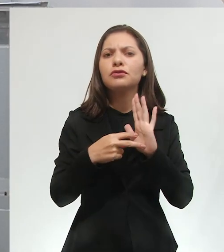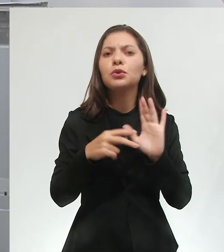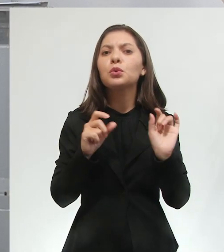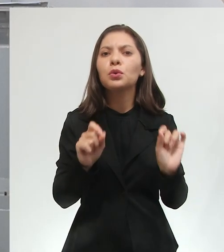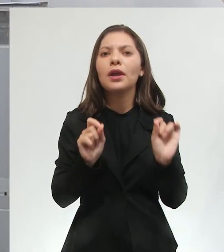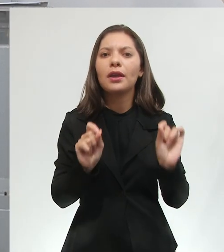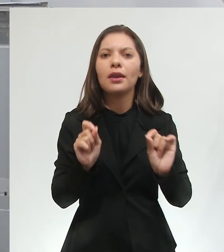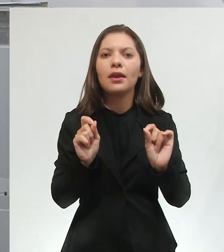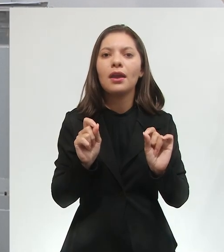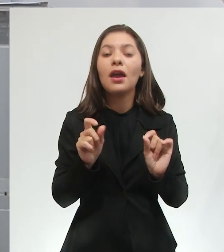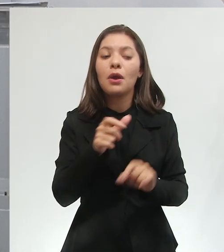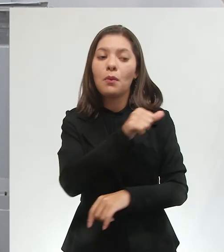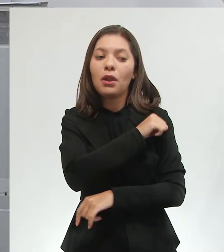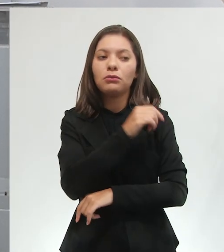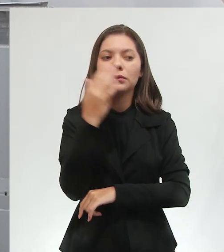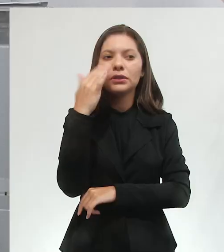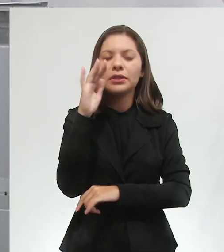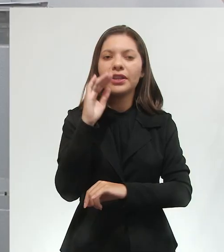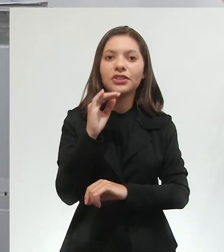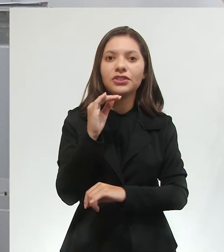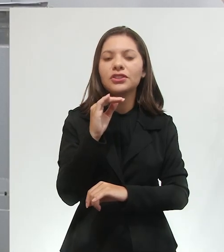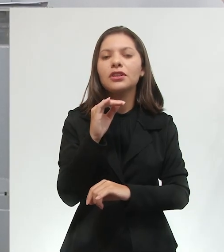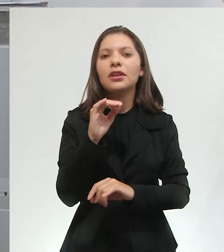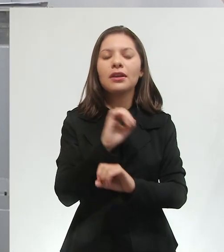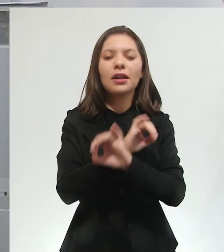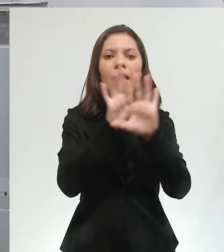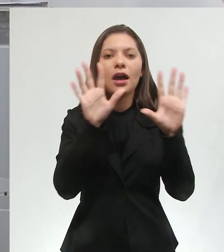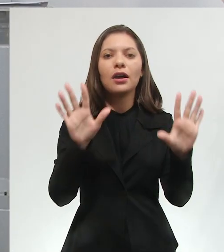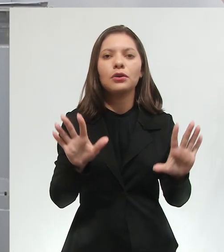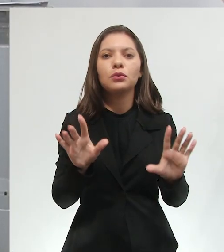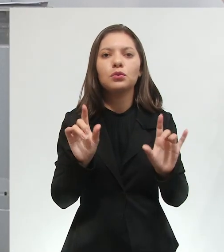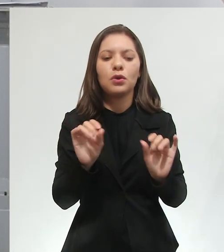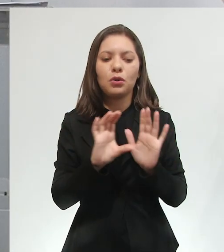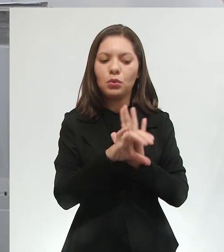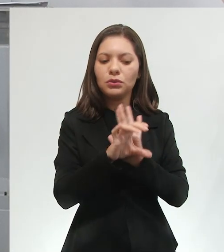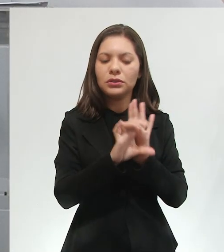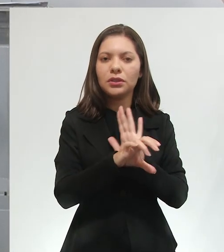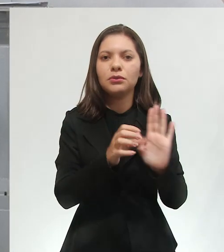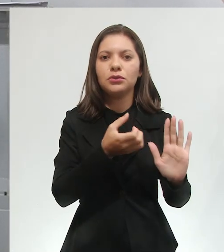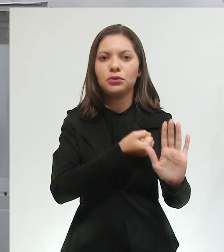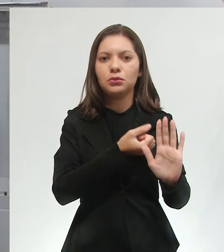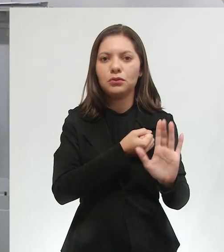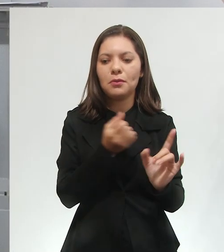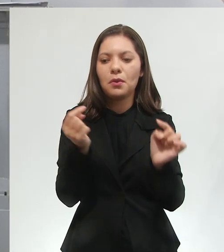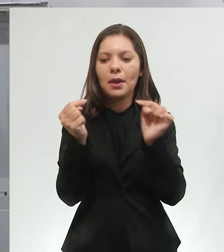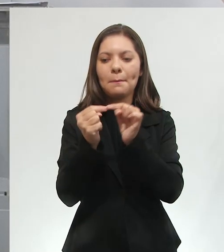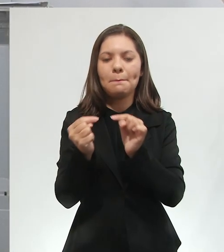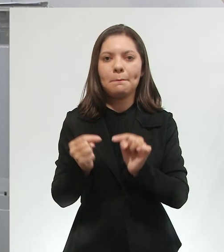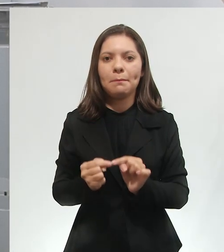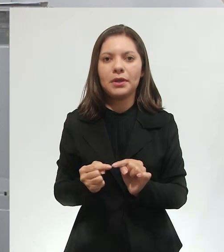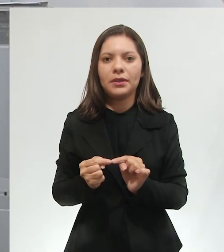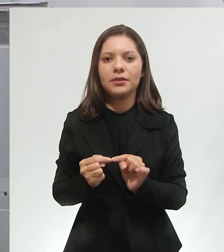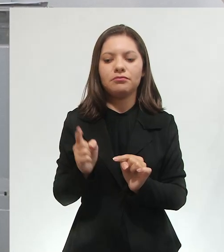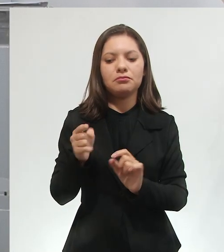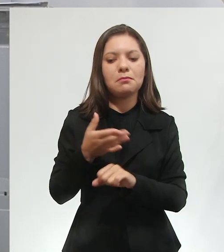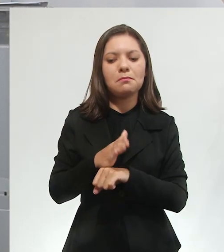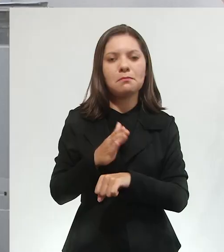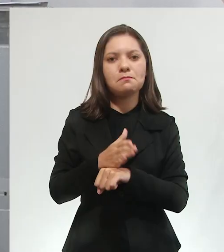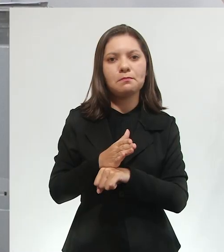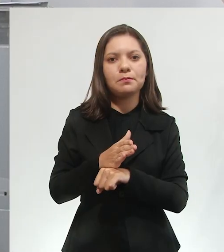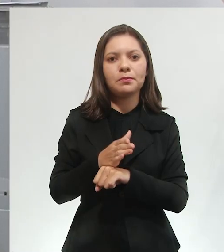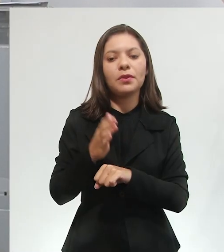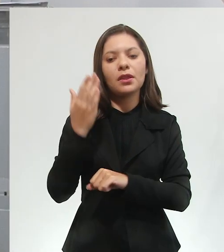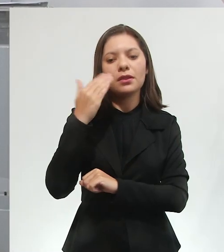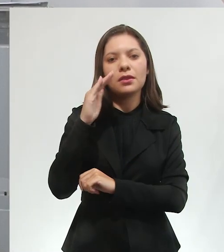relação bionívica. Ele está pegando o conceito de número e aplicando numa realidade prática. Entender